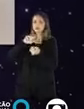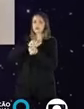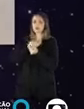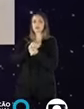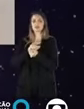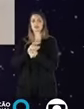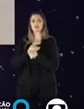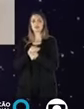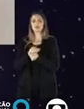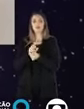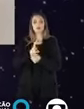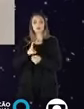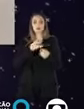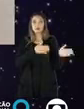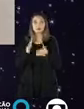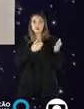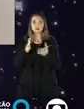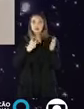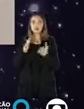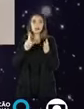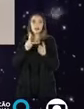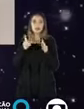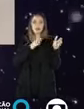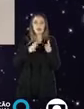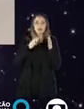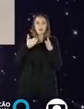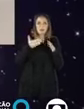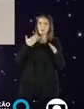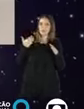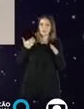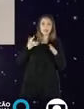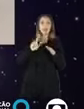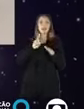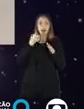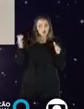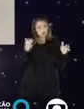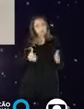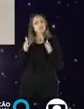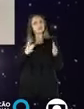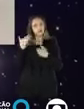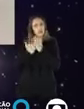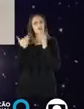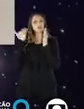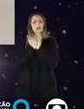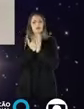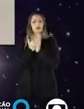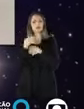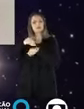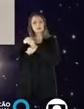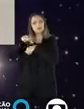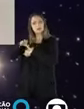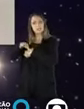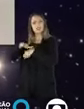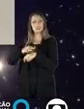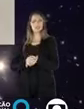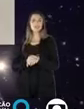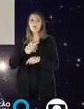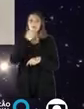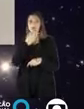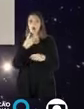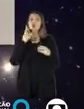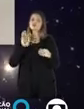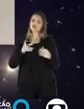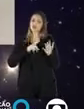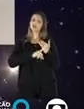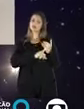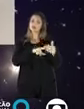e vai continuar produzindo. Não é que vai ser sustentável e vai produzir menos, eu vou produzir mais. Né? Então, eu acho que essa é a mensagem, assim, né? Já vale a pena, já tem tecnologia para isso,